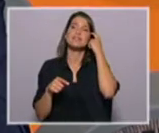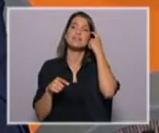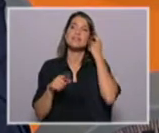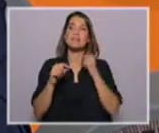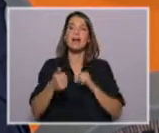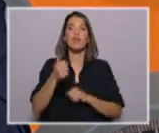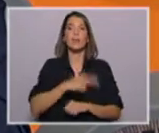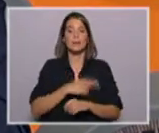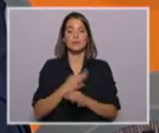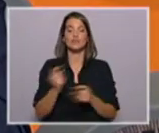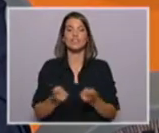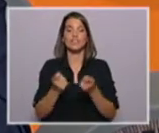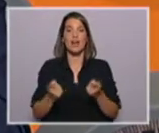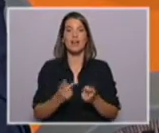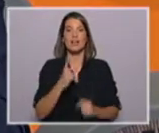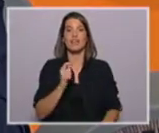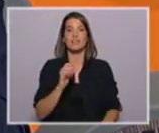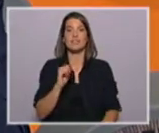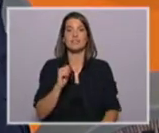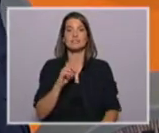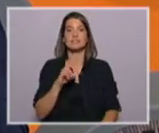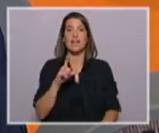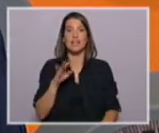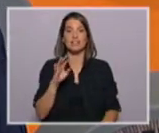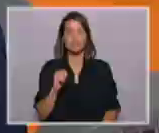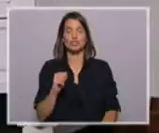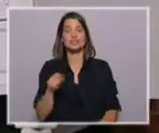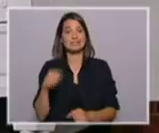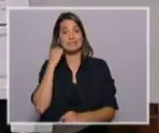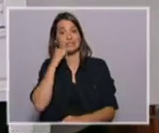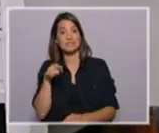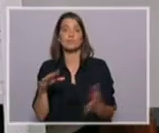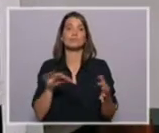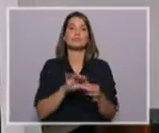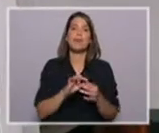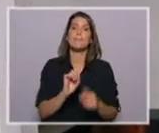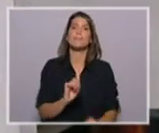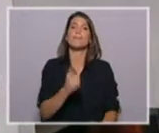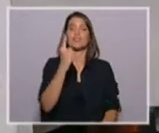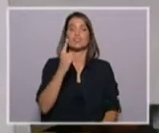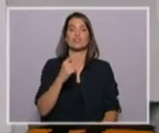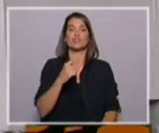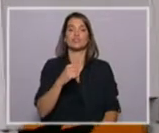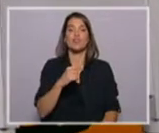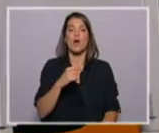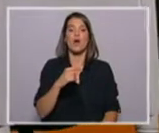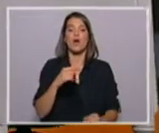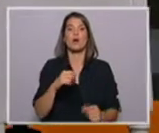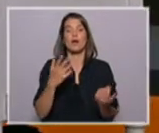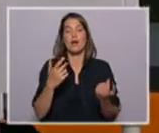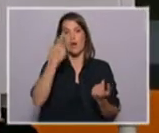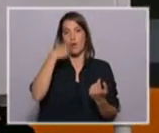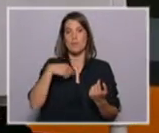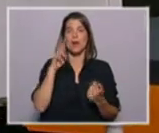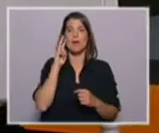ganhou um prémio no Festival de Versailles, relacionei esse filme com a primeira vez que o homem viu a outra face da Lua, portanto,